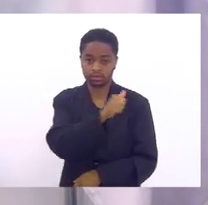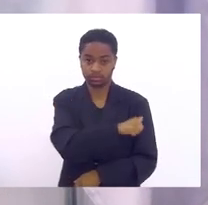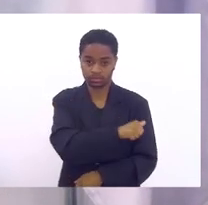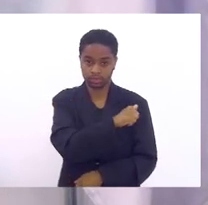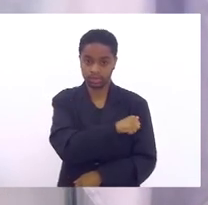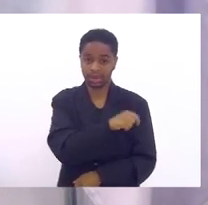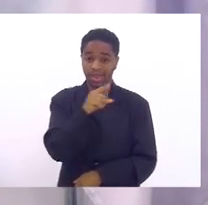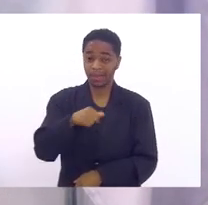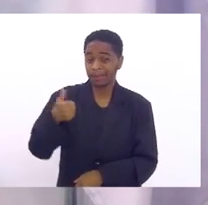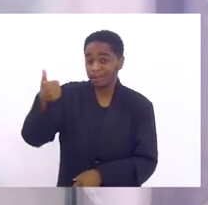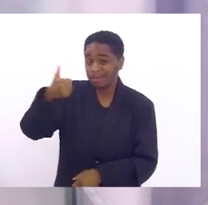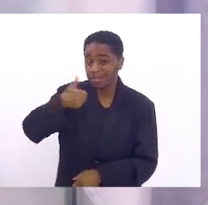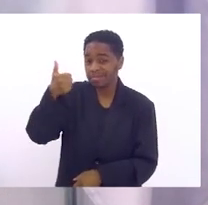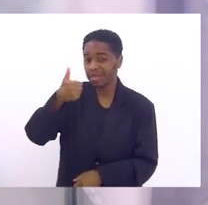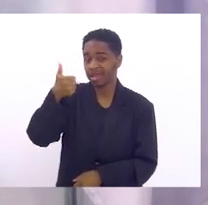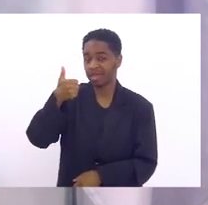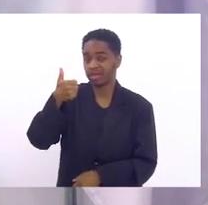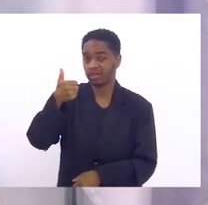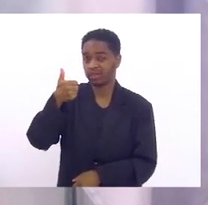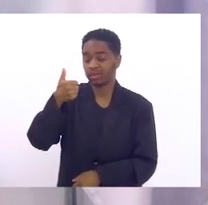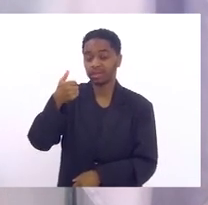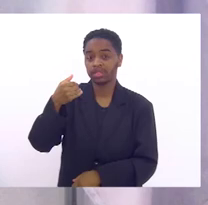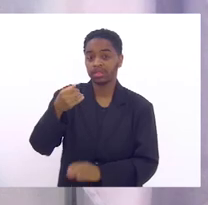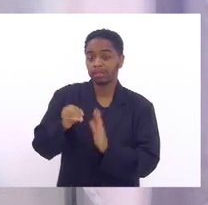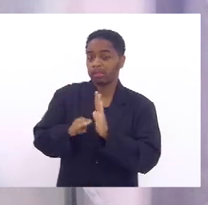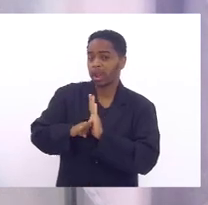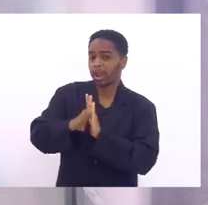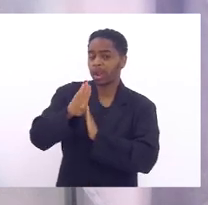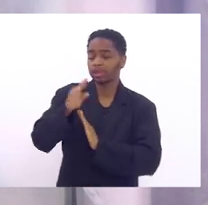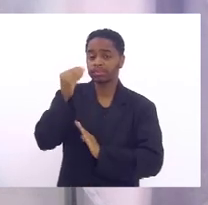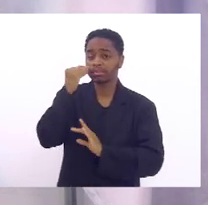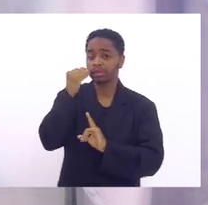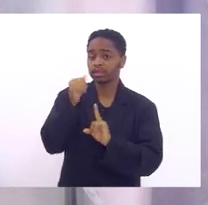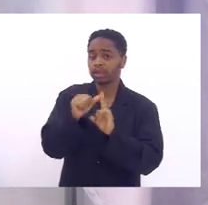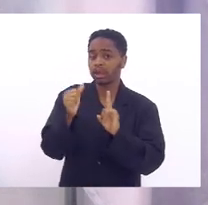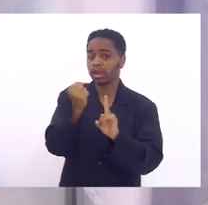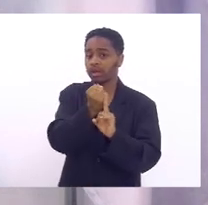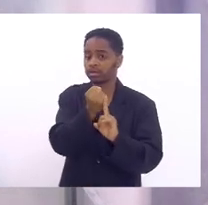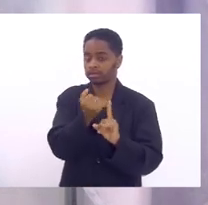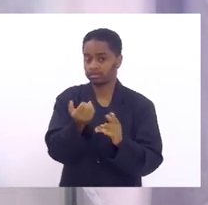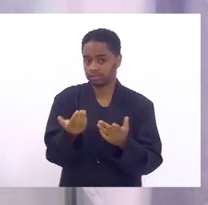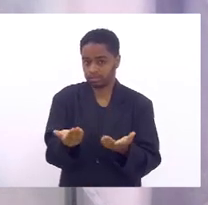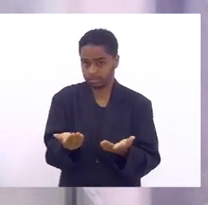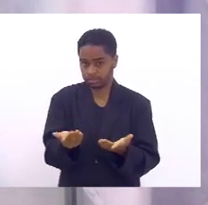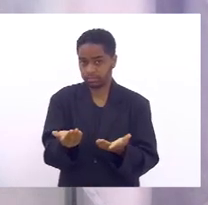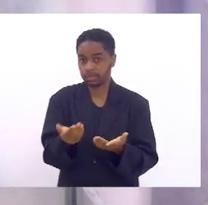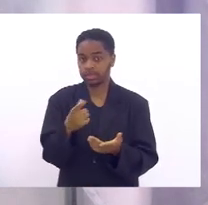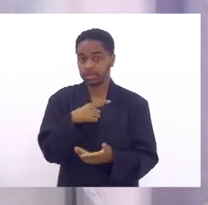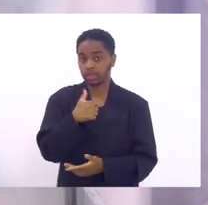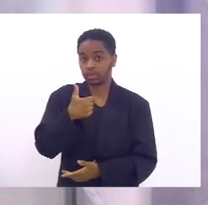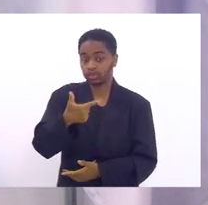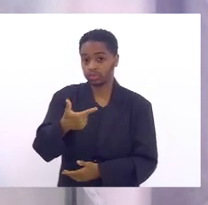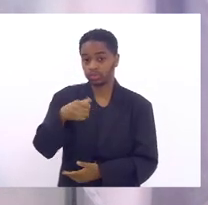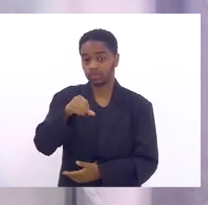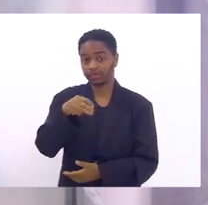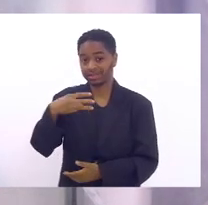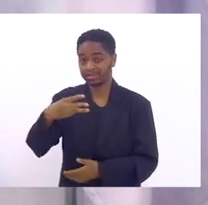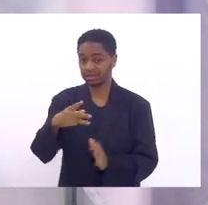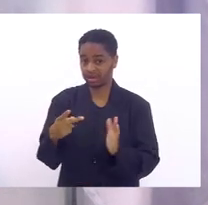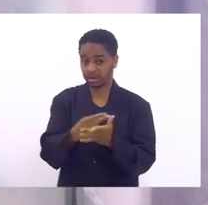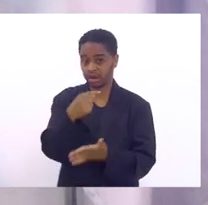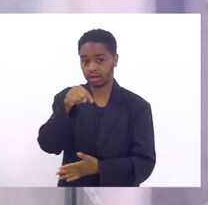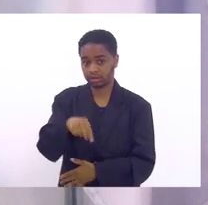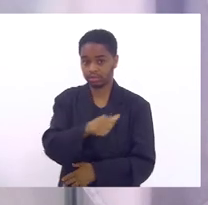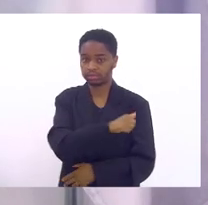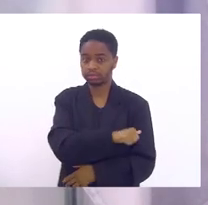liderou o ranking nacional de tentativas de feminicídio eh com 293 casos